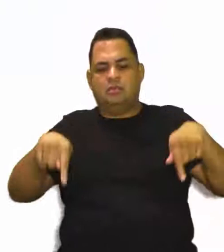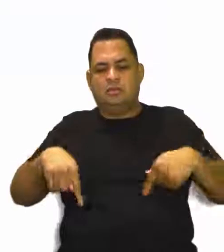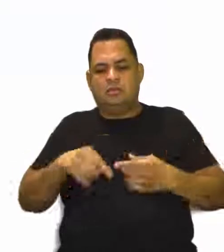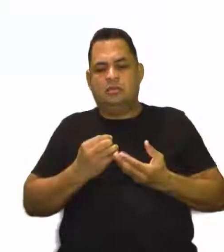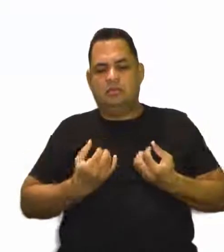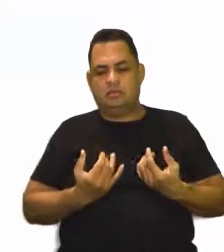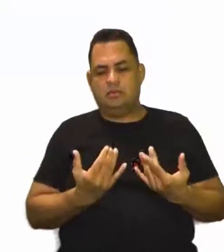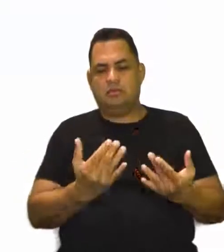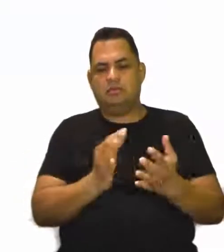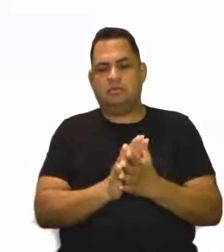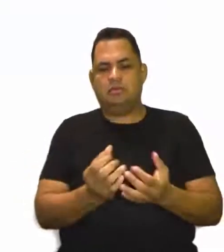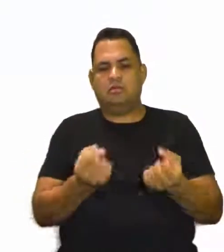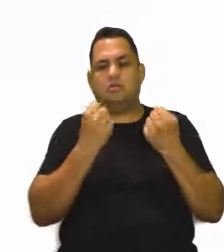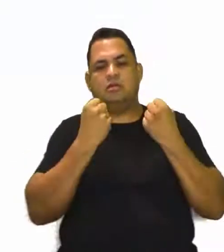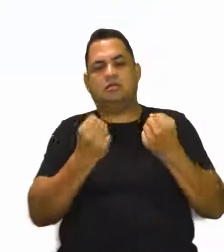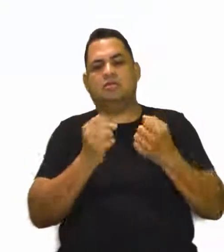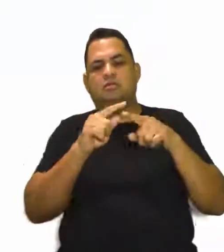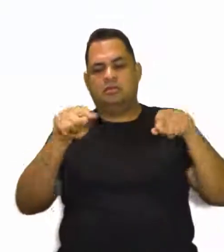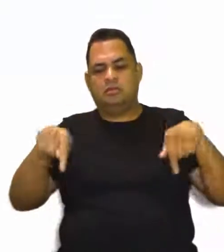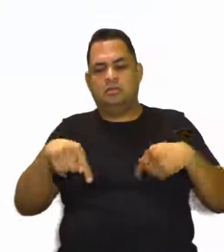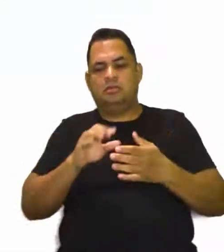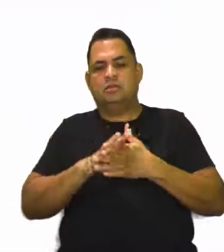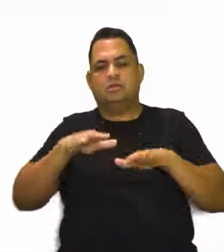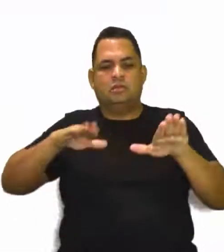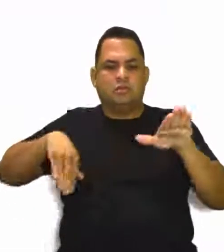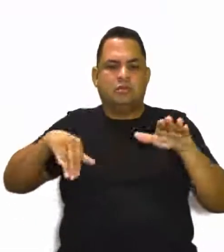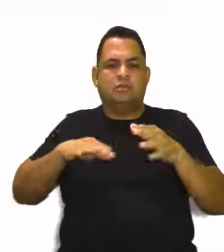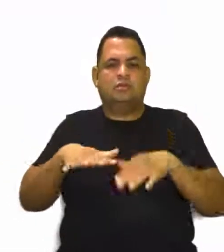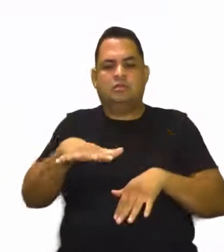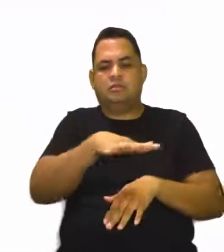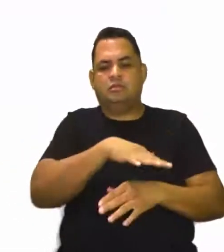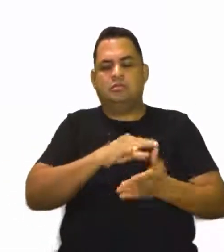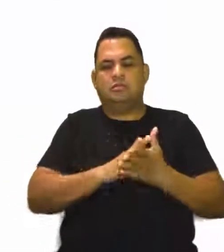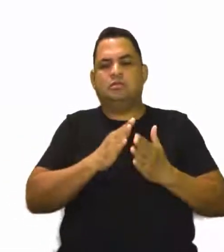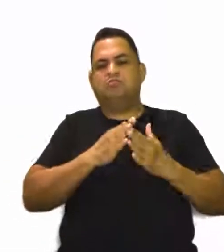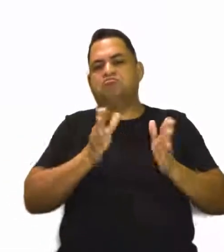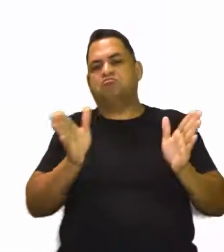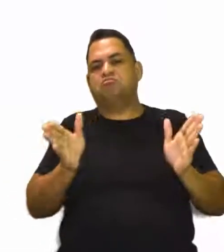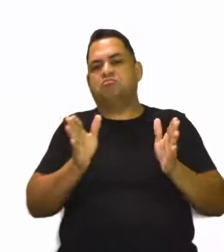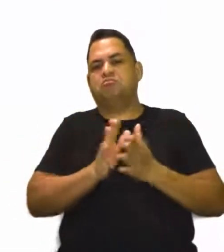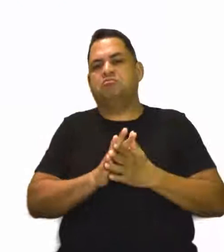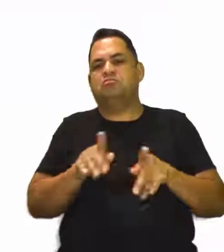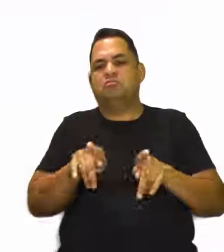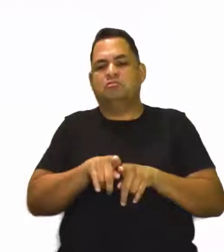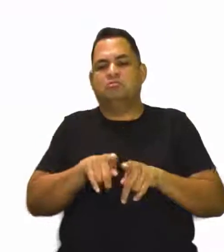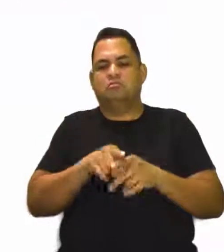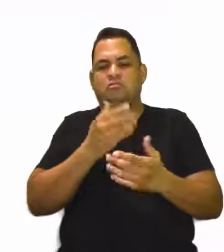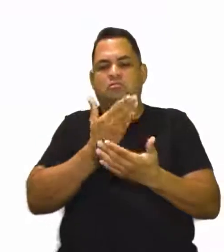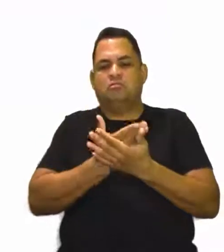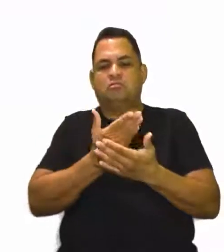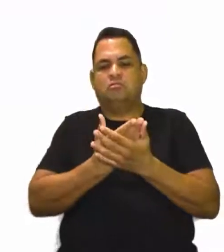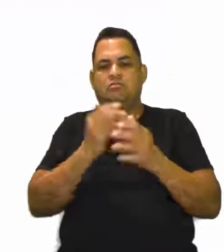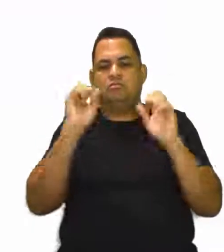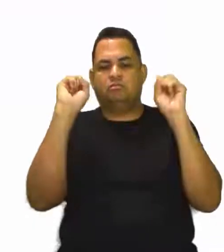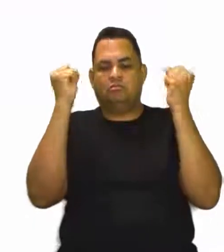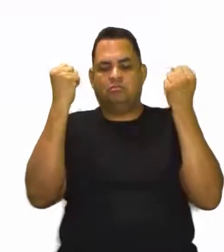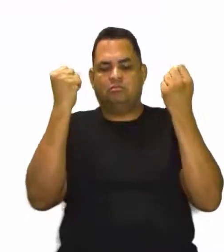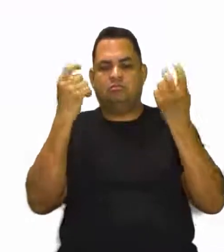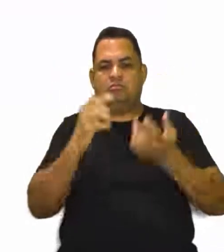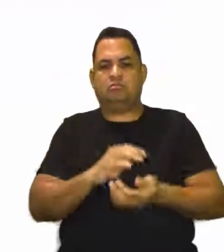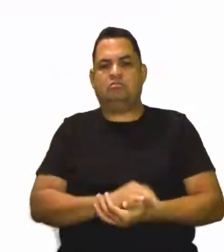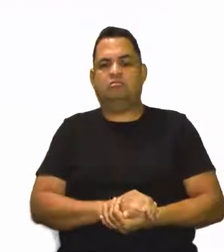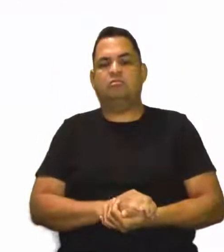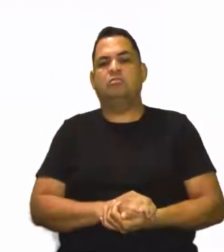campos, academias, praias, espaços abertos e também as aulas de